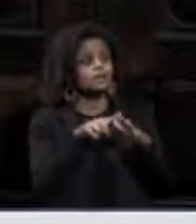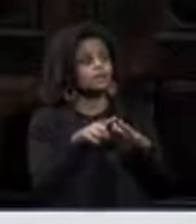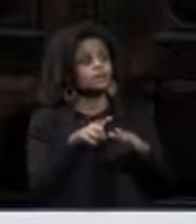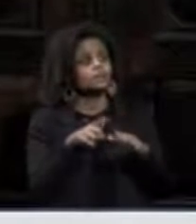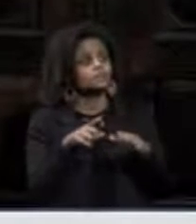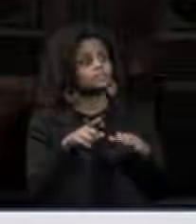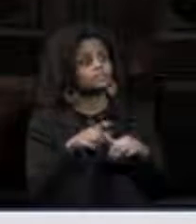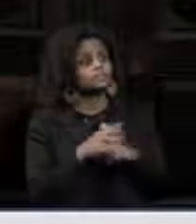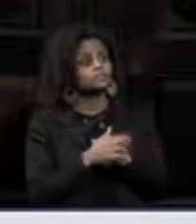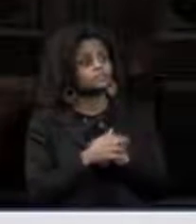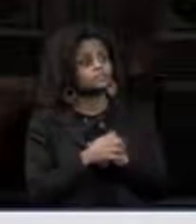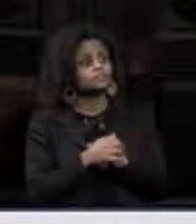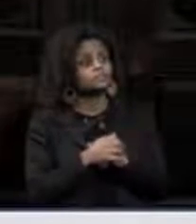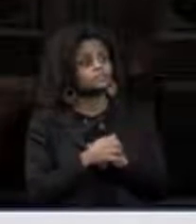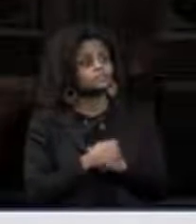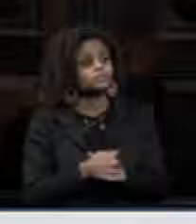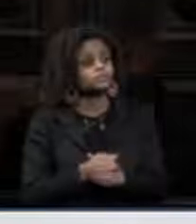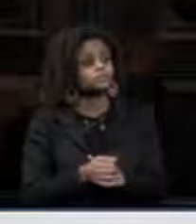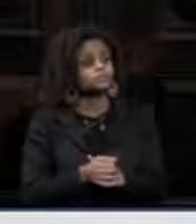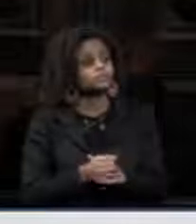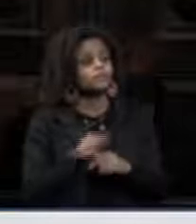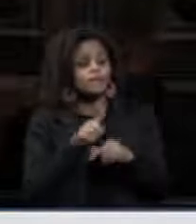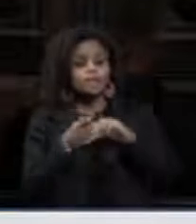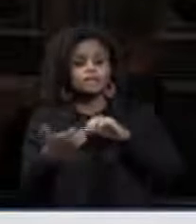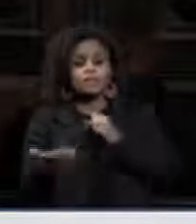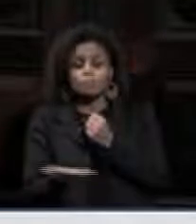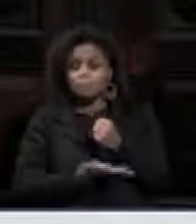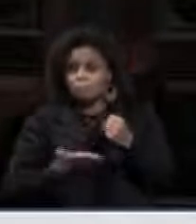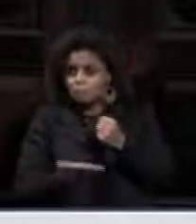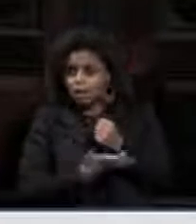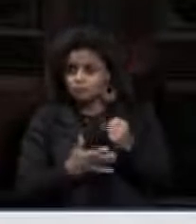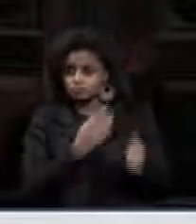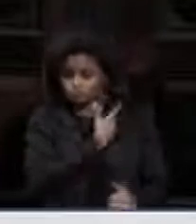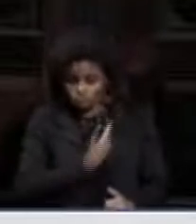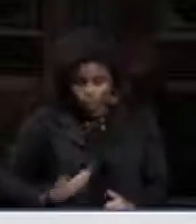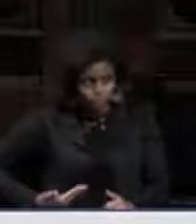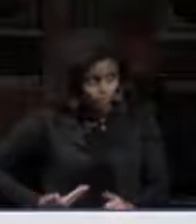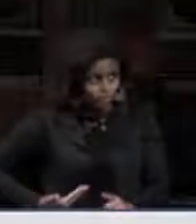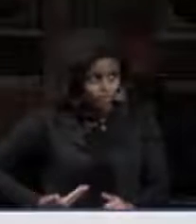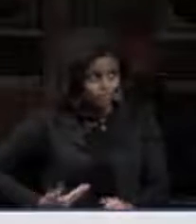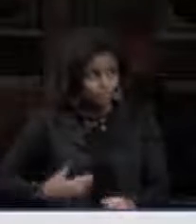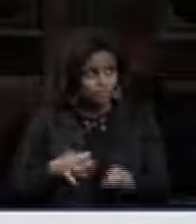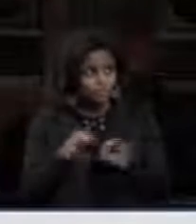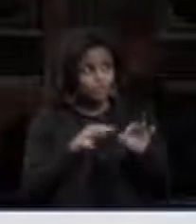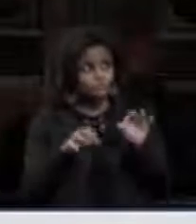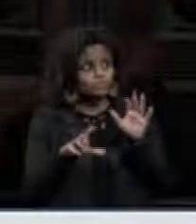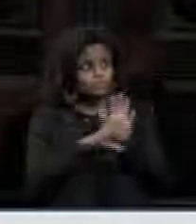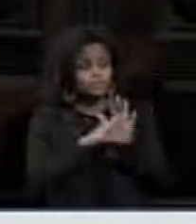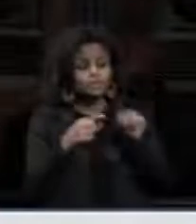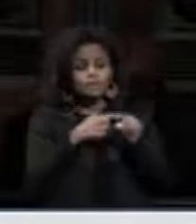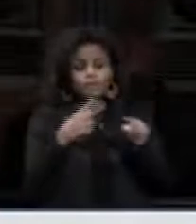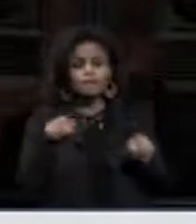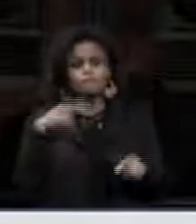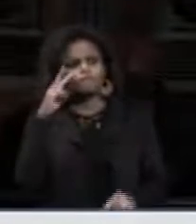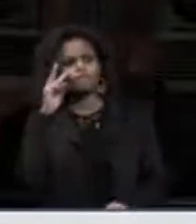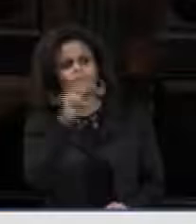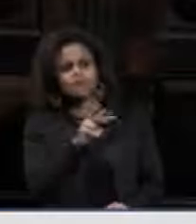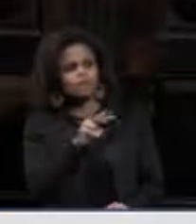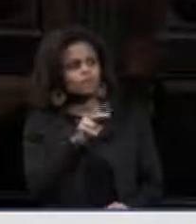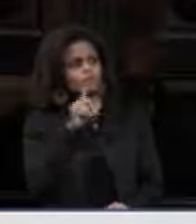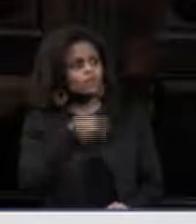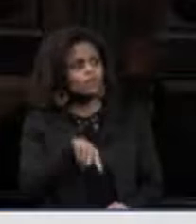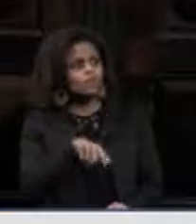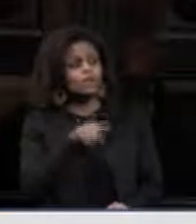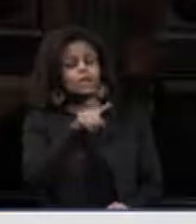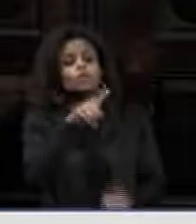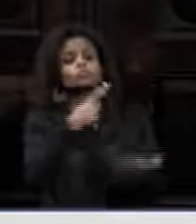que constituem a base de sustentação política do governo. Simplesmente o que a gente tem assistido aqui é o